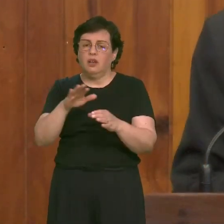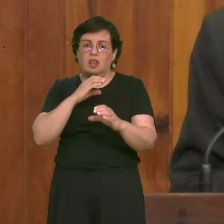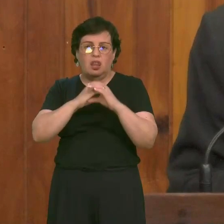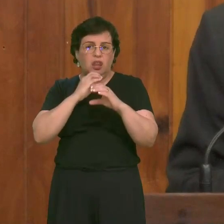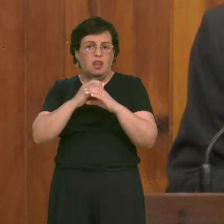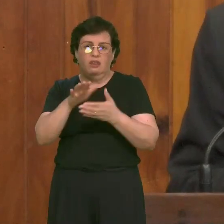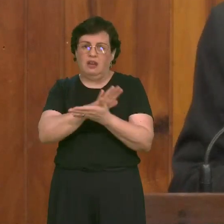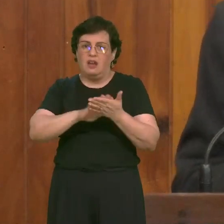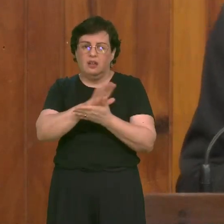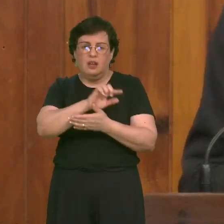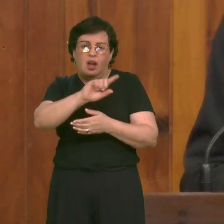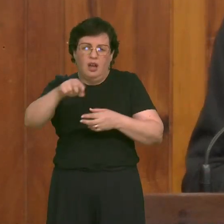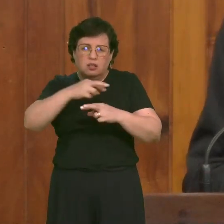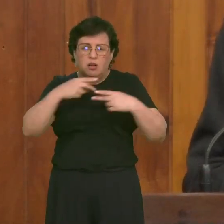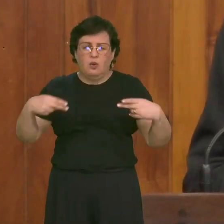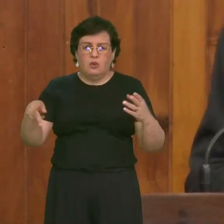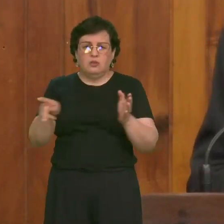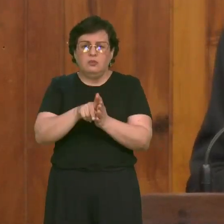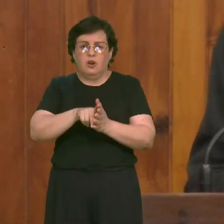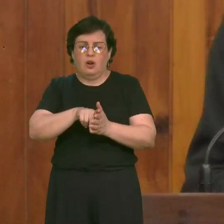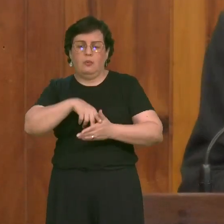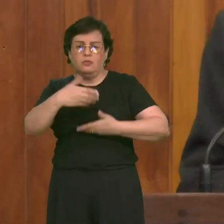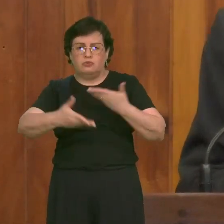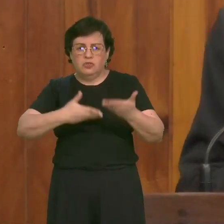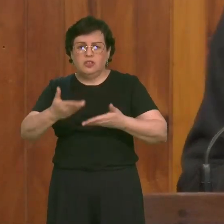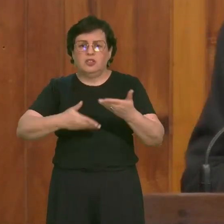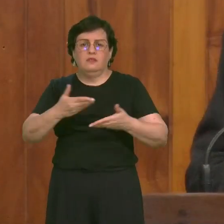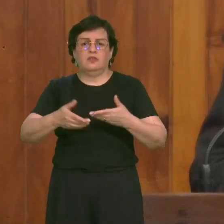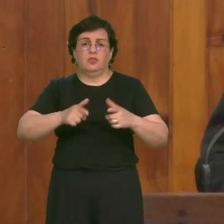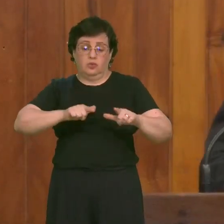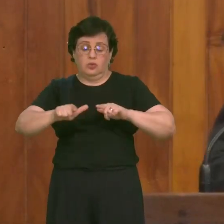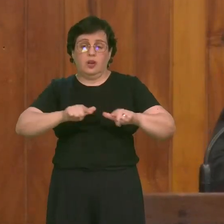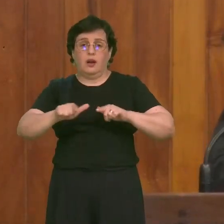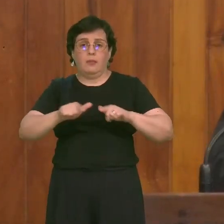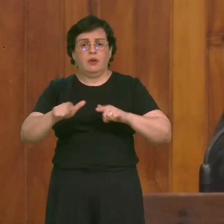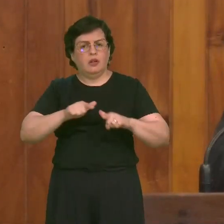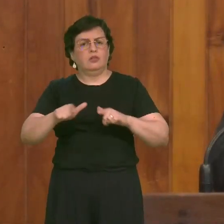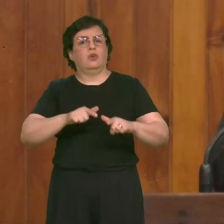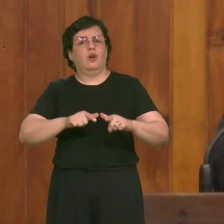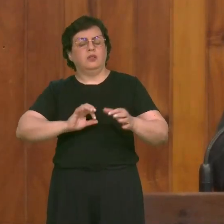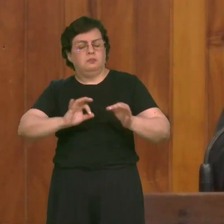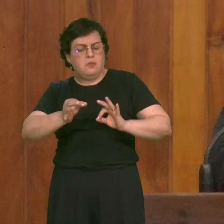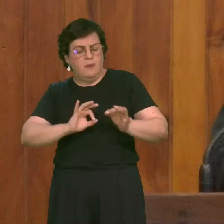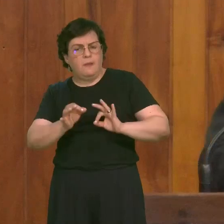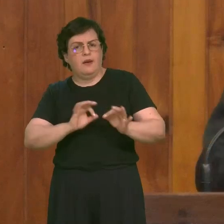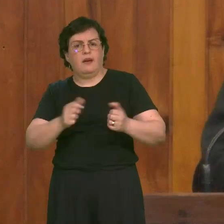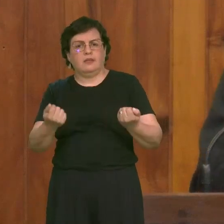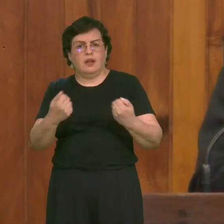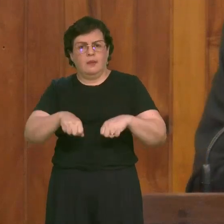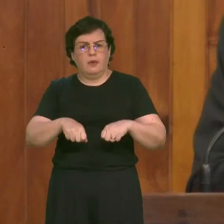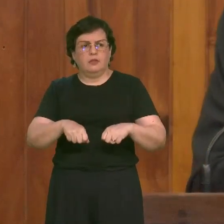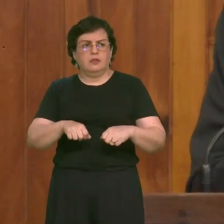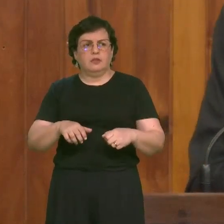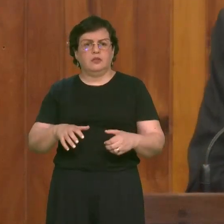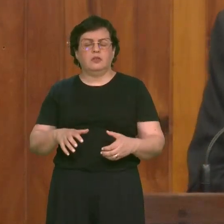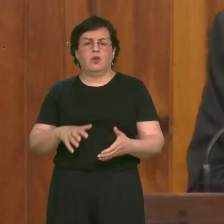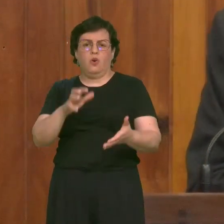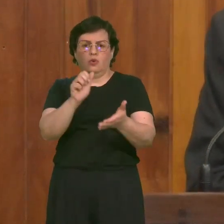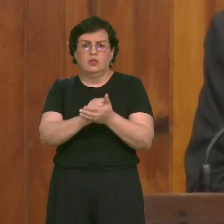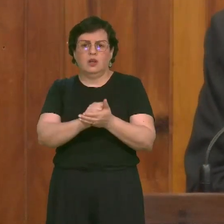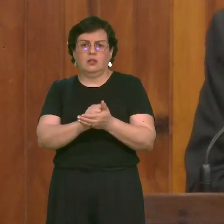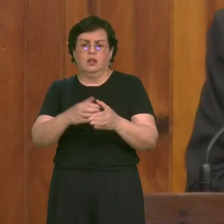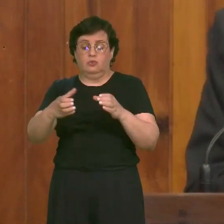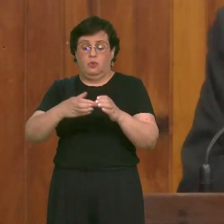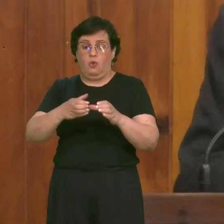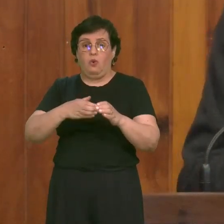dos funcionários é do município que são funcionários preparados foram contratados em concurso específico